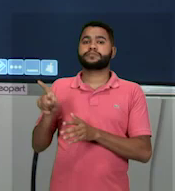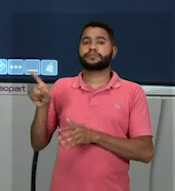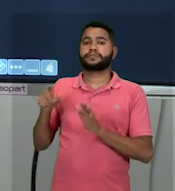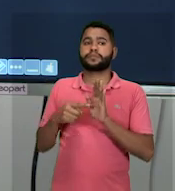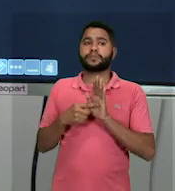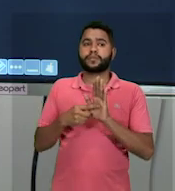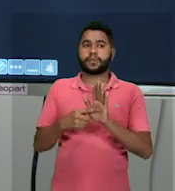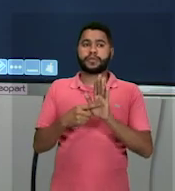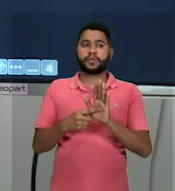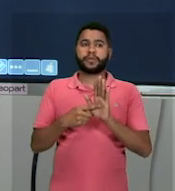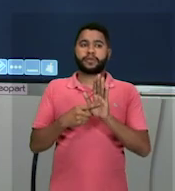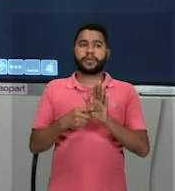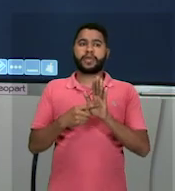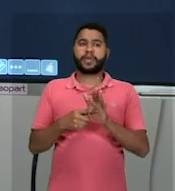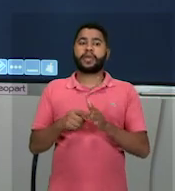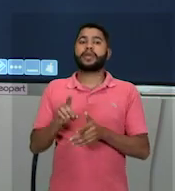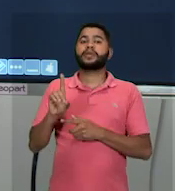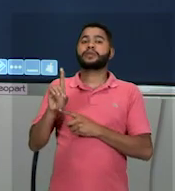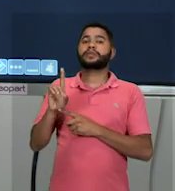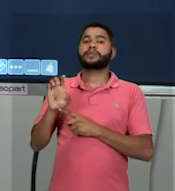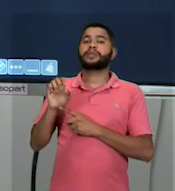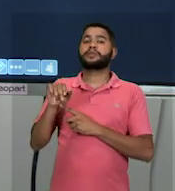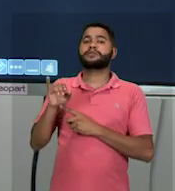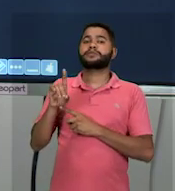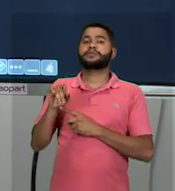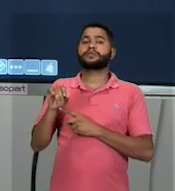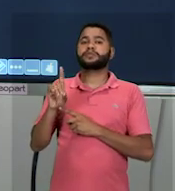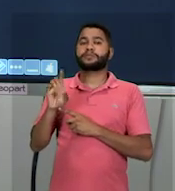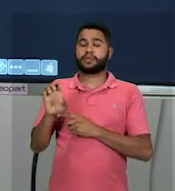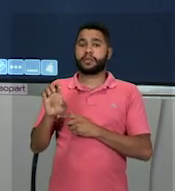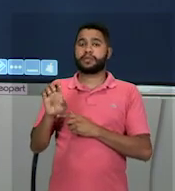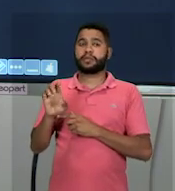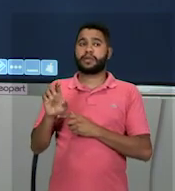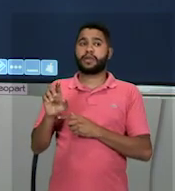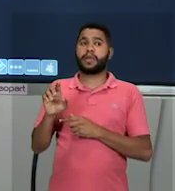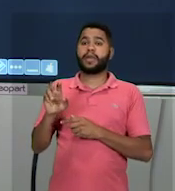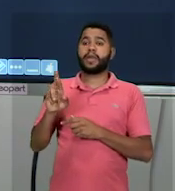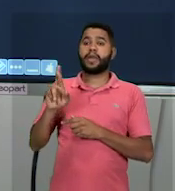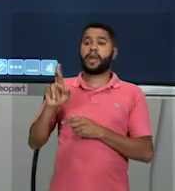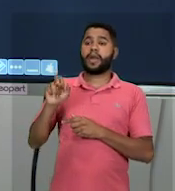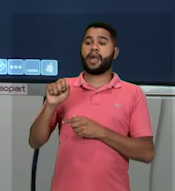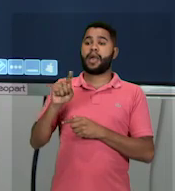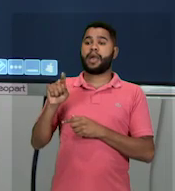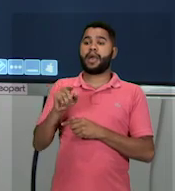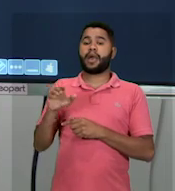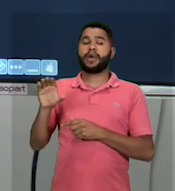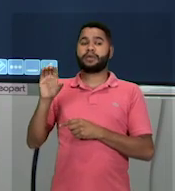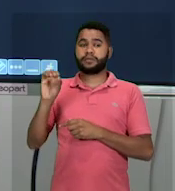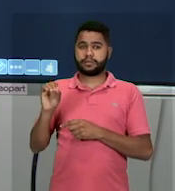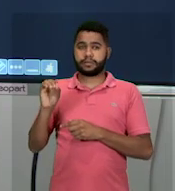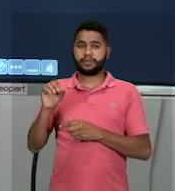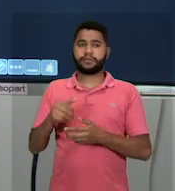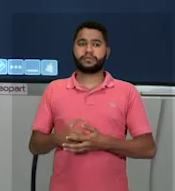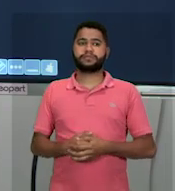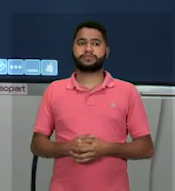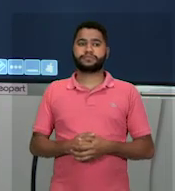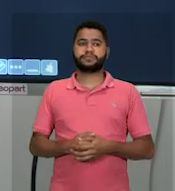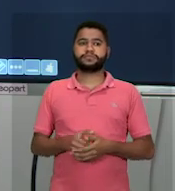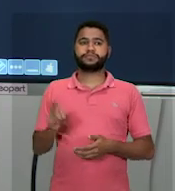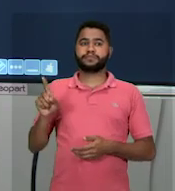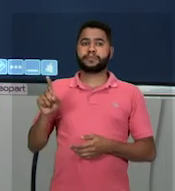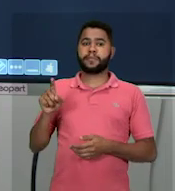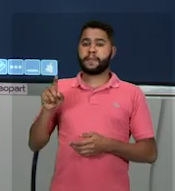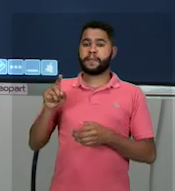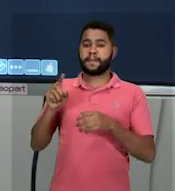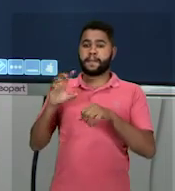na questão. Densidade é o quê? Razão, se é razão, gente, é um quociente, perfeito, do quê? Da